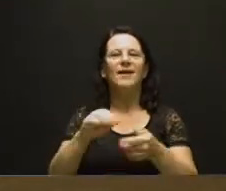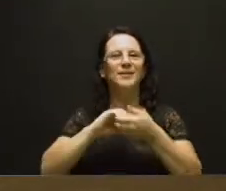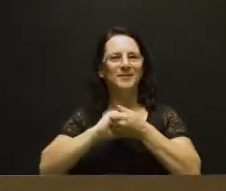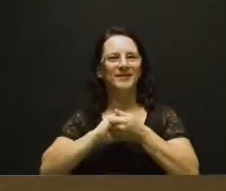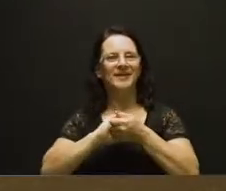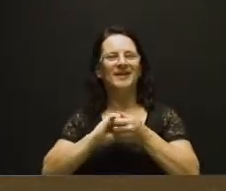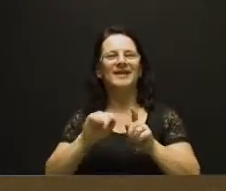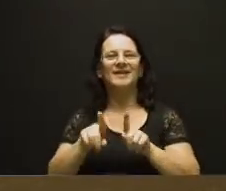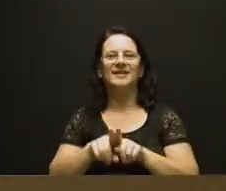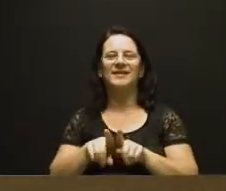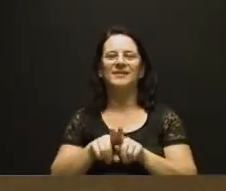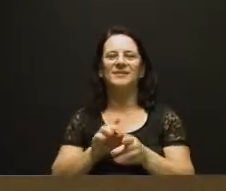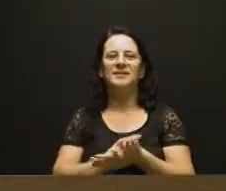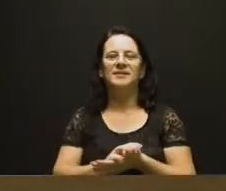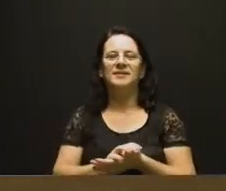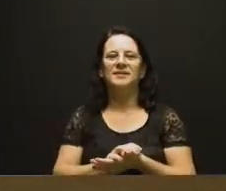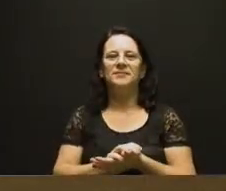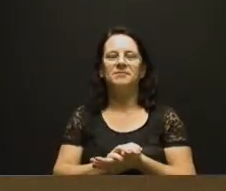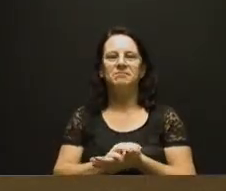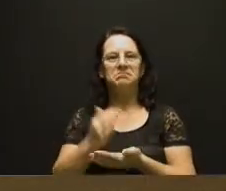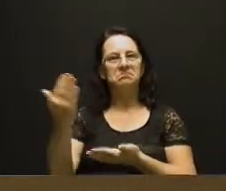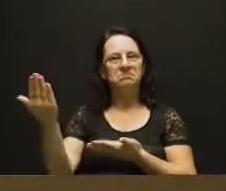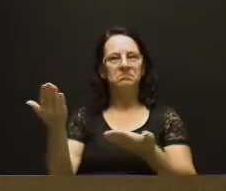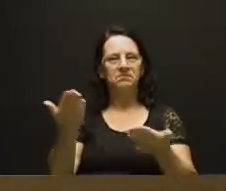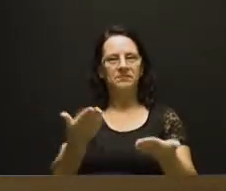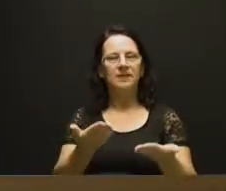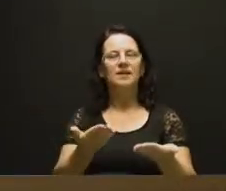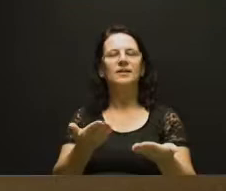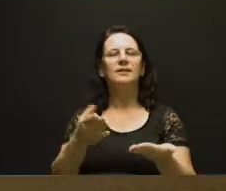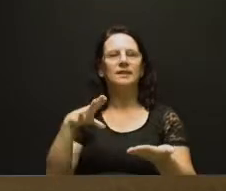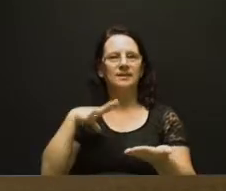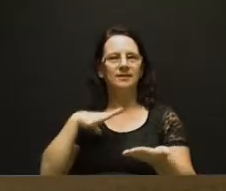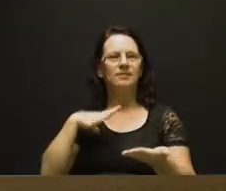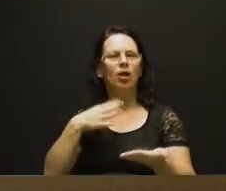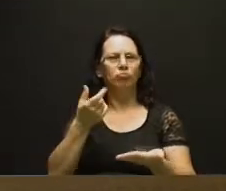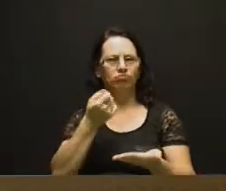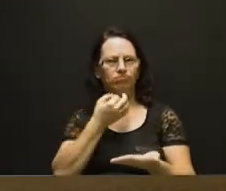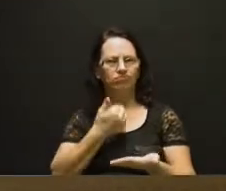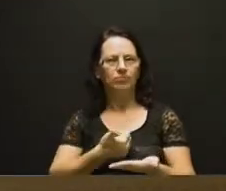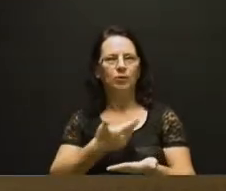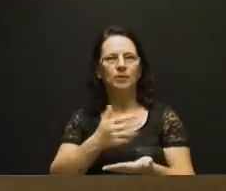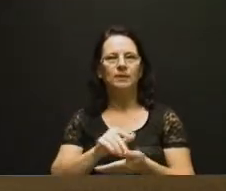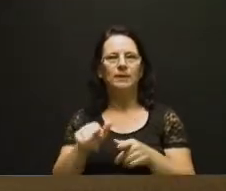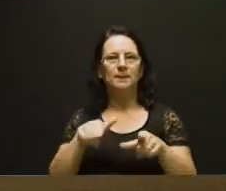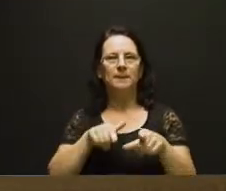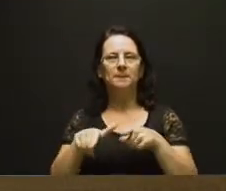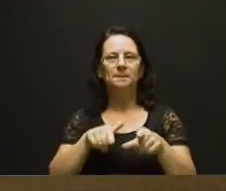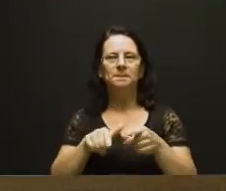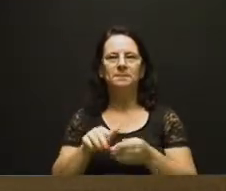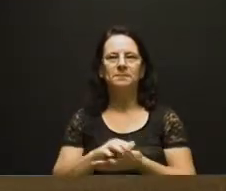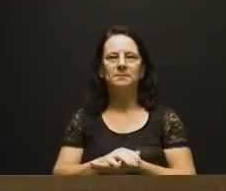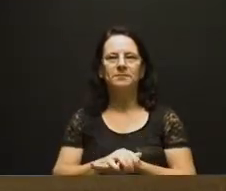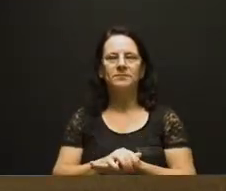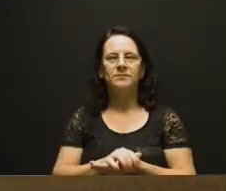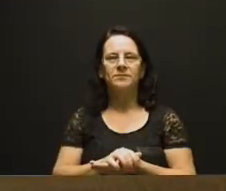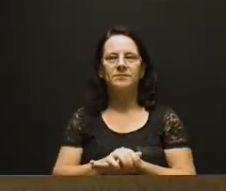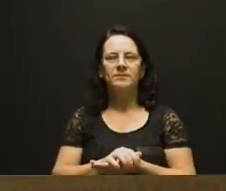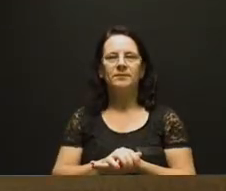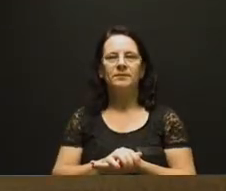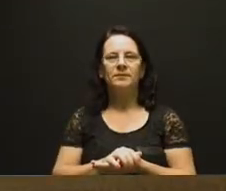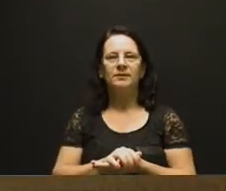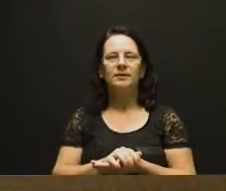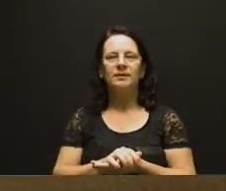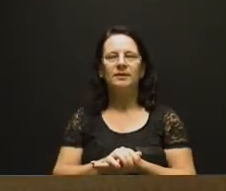aproveito para parabenizar a postura de vocês a cidade de cubatão e queria claro